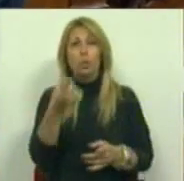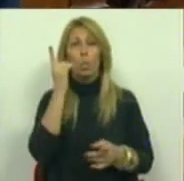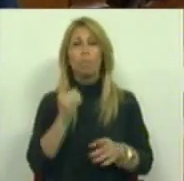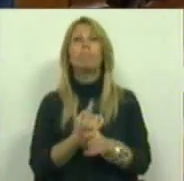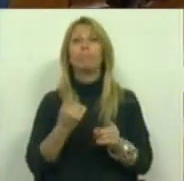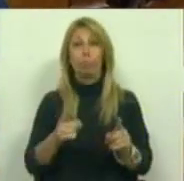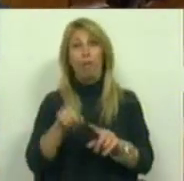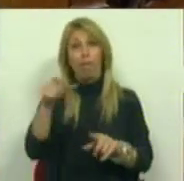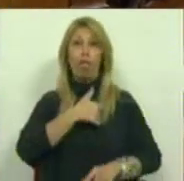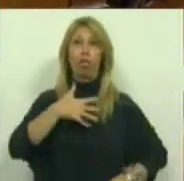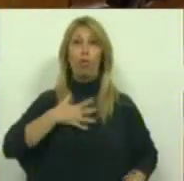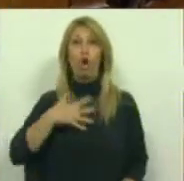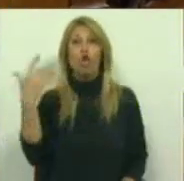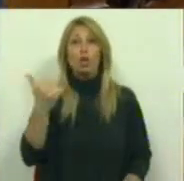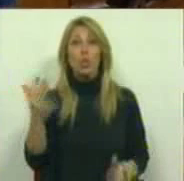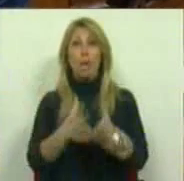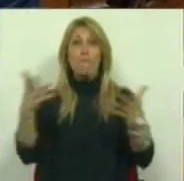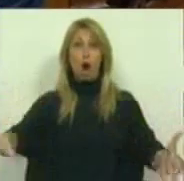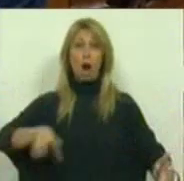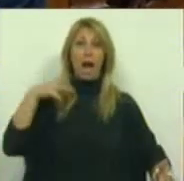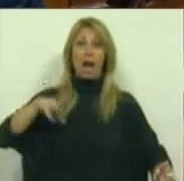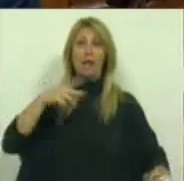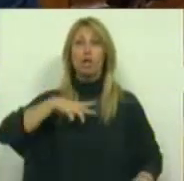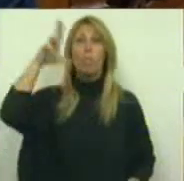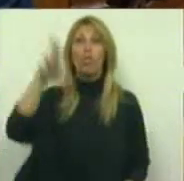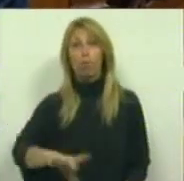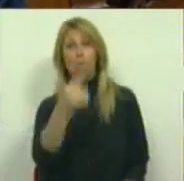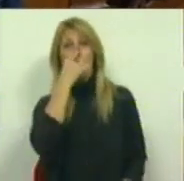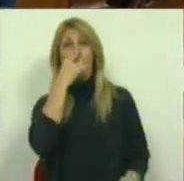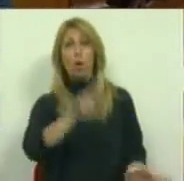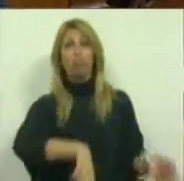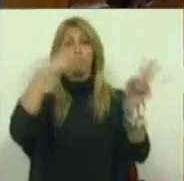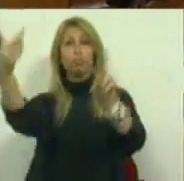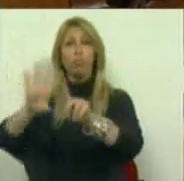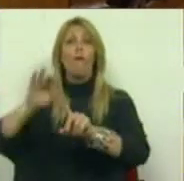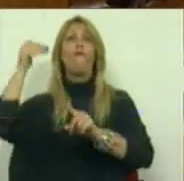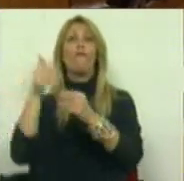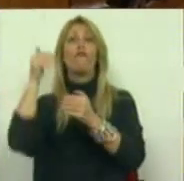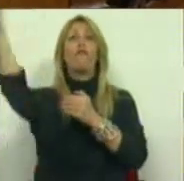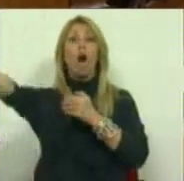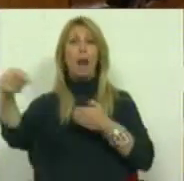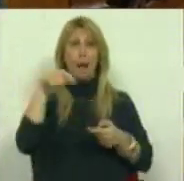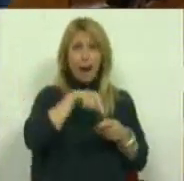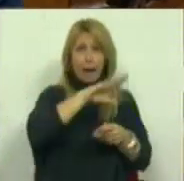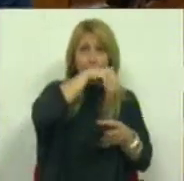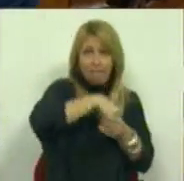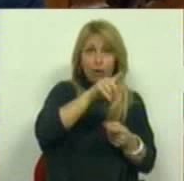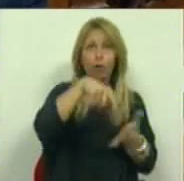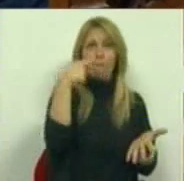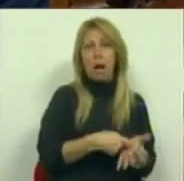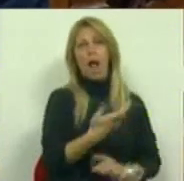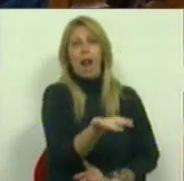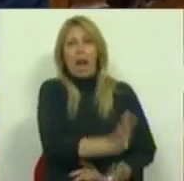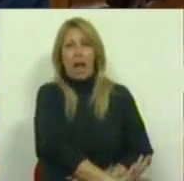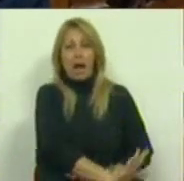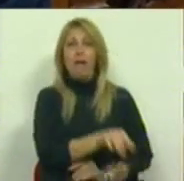e prefere fugir para fora, prefere lucrar lá fora, não pagando cá dentro. Isso é inaceitável, isso merece